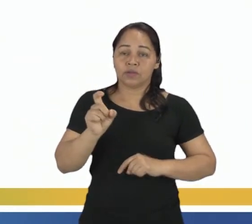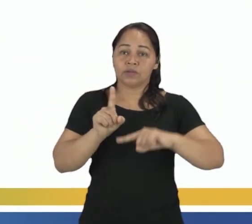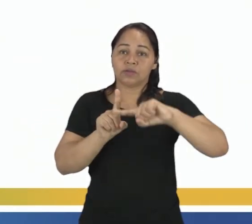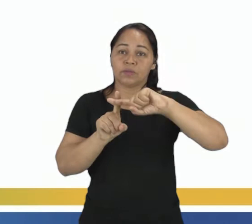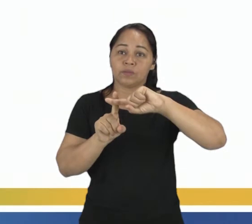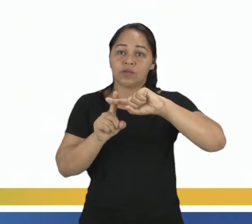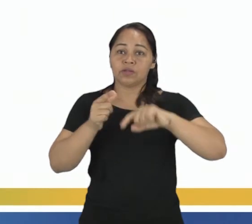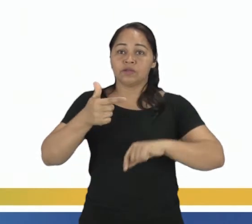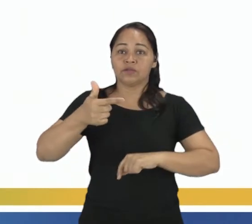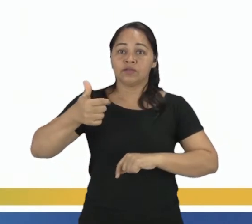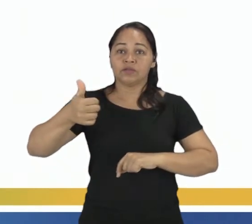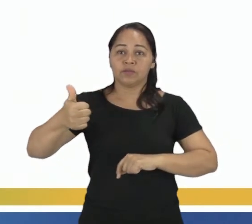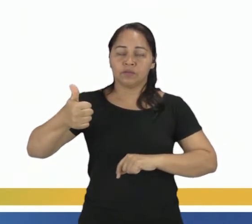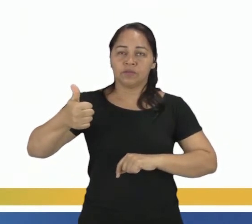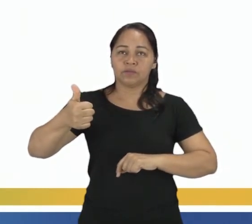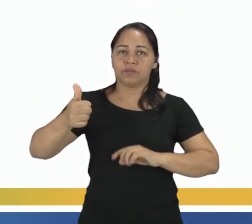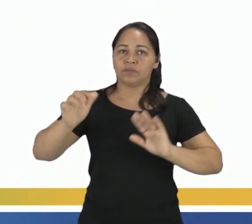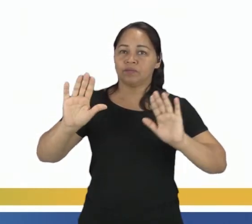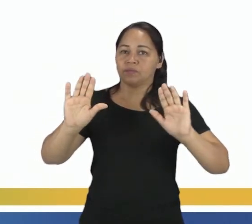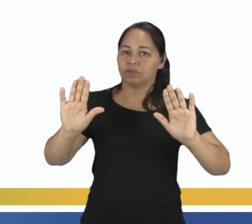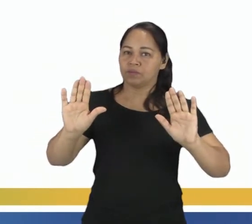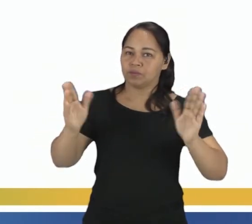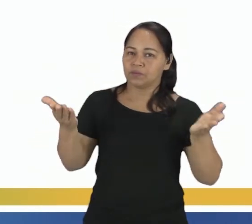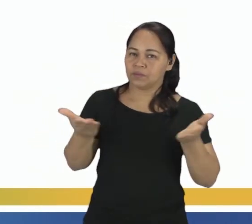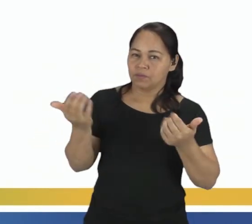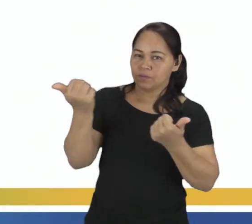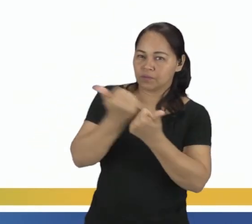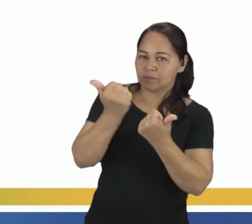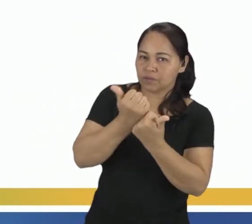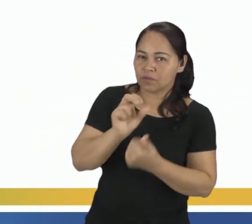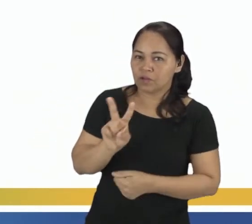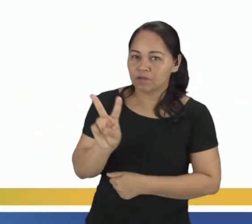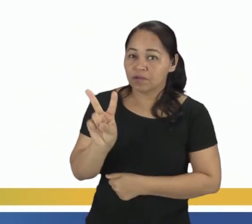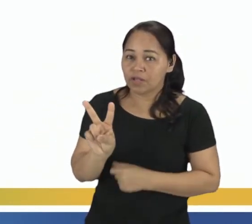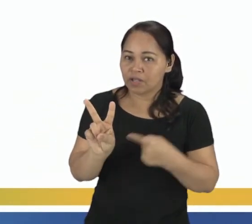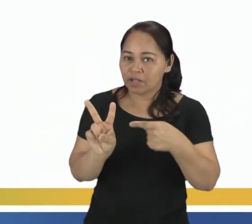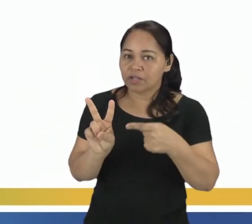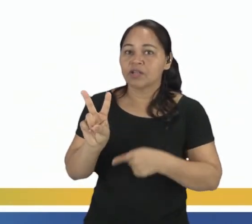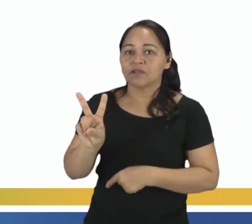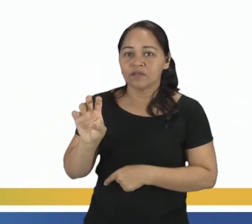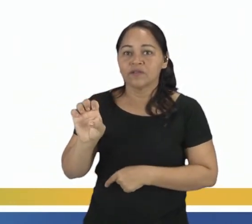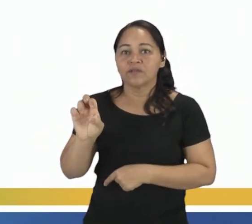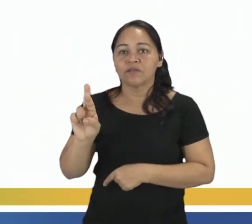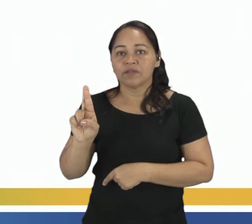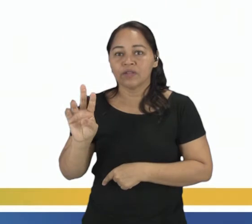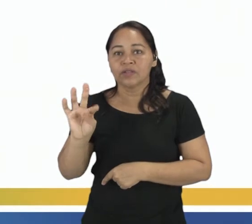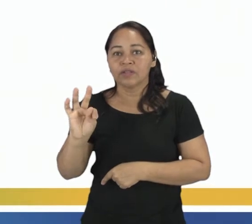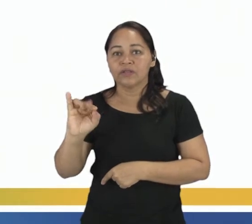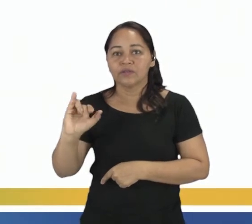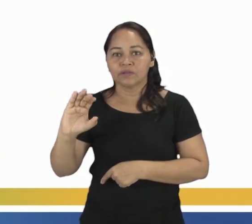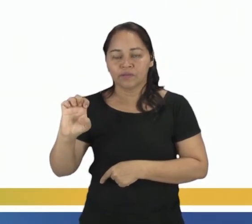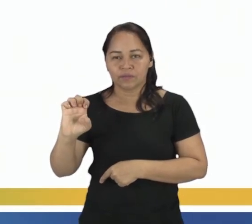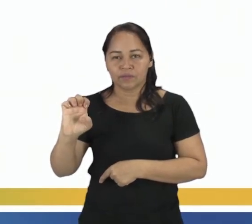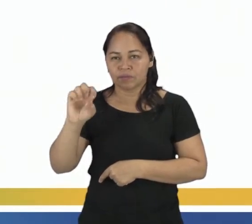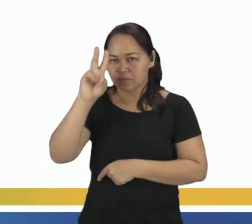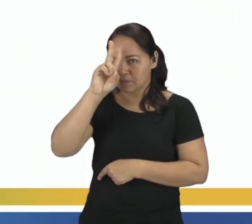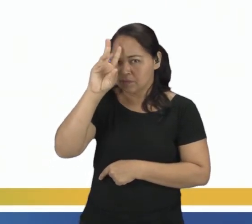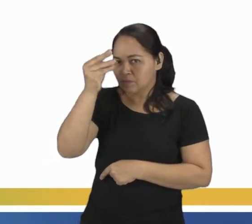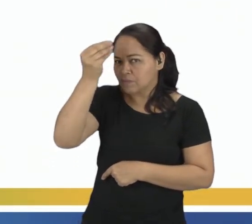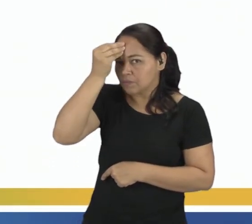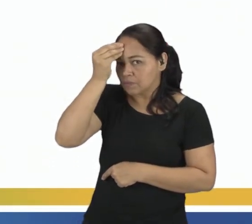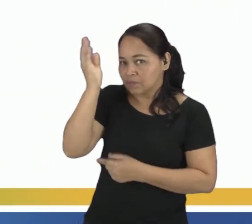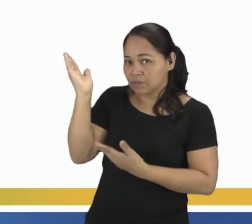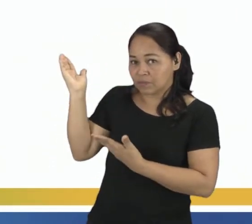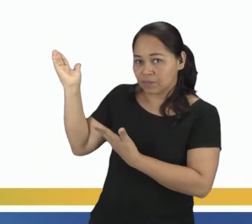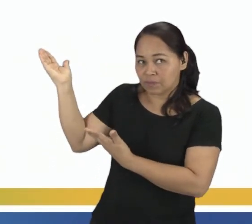vamos determinar as coordenadas do vértice, ou seja, vamos determinar o x do vértice e o y do vértice. Então, lembrando da fórmula, x